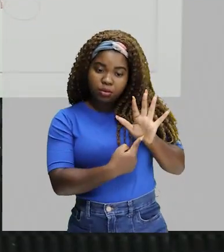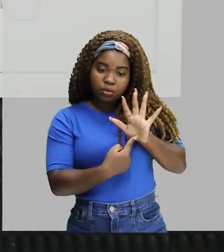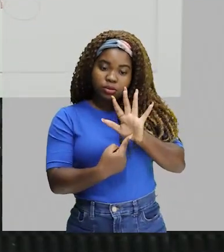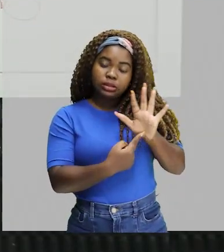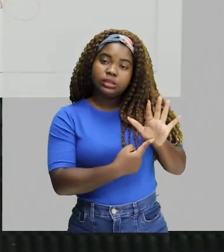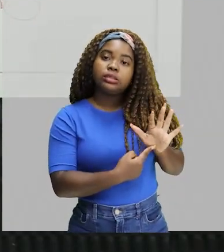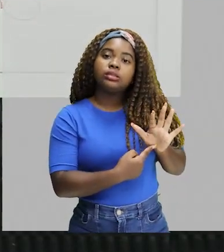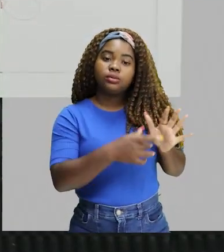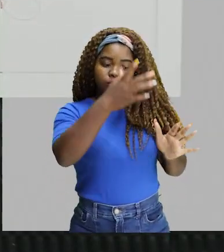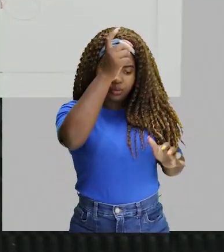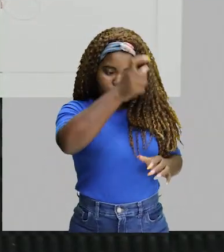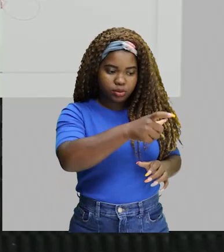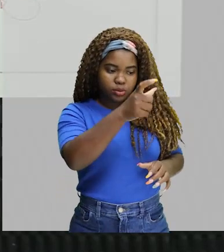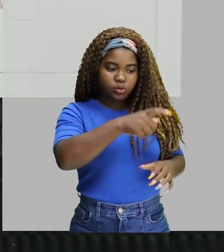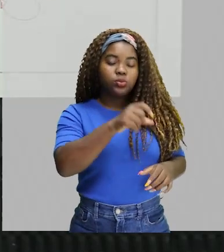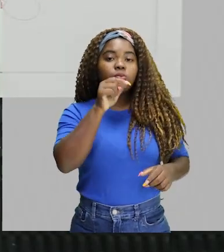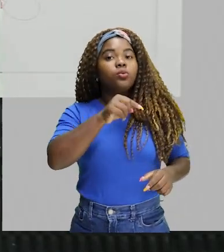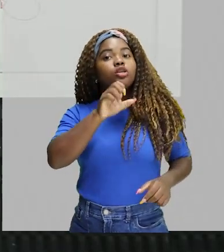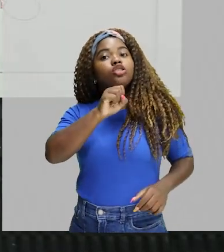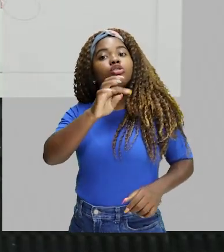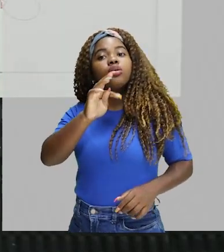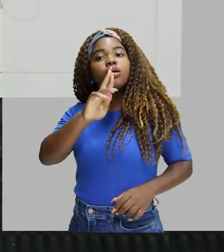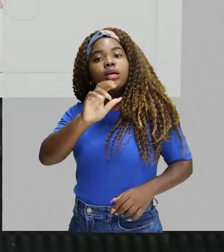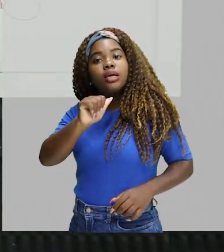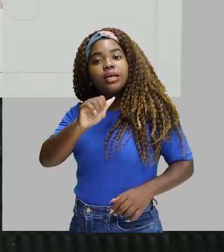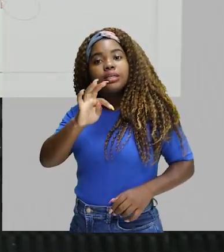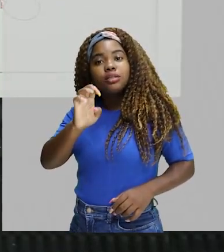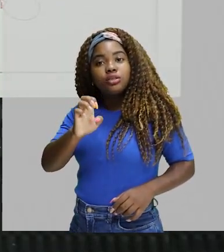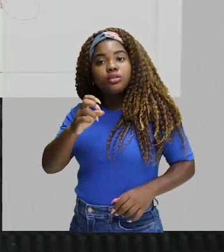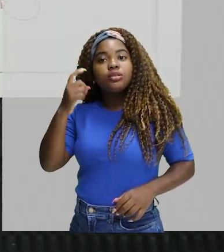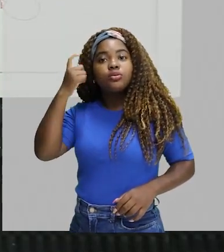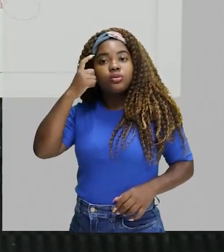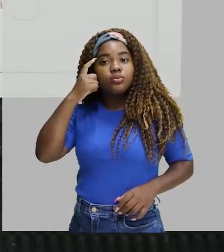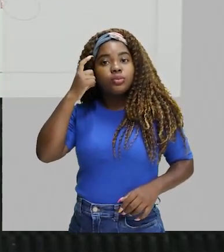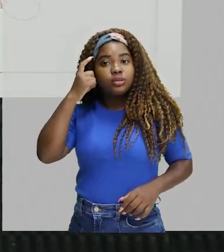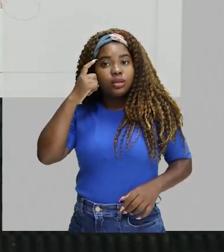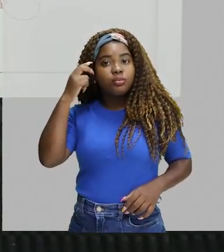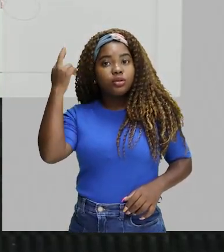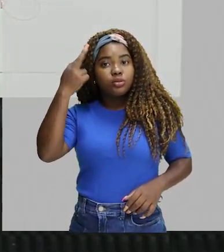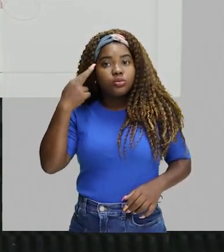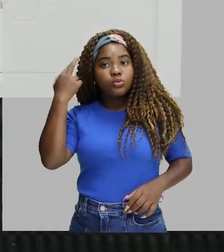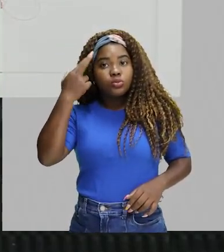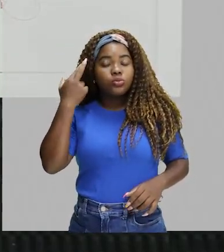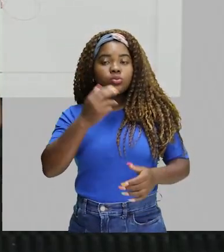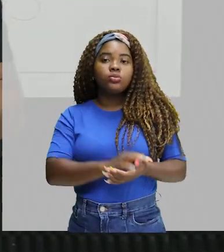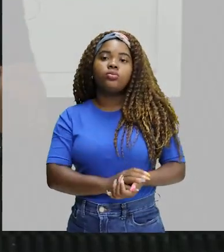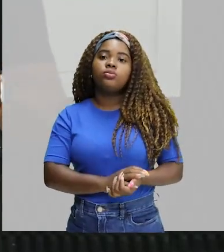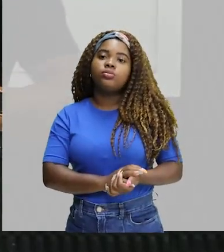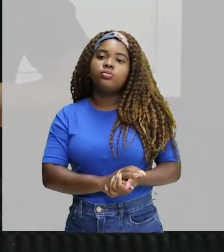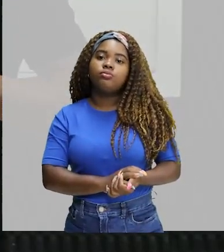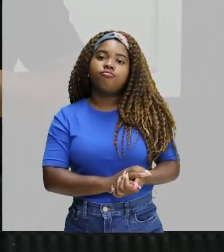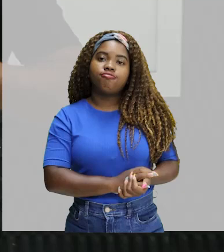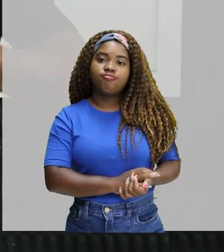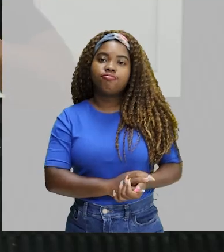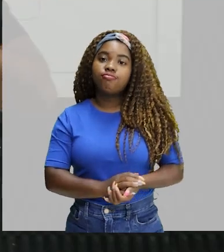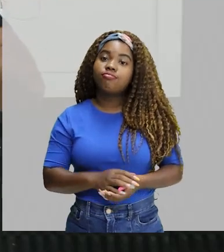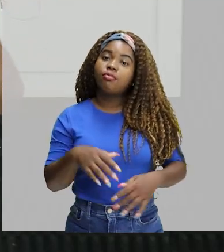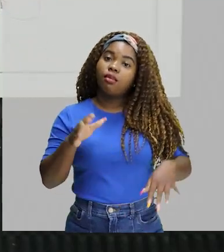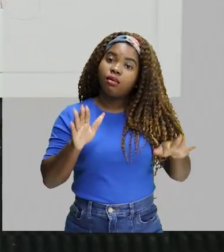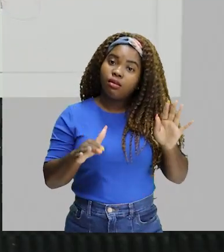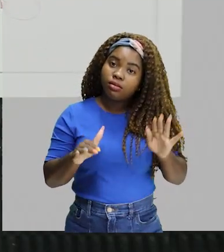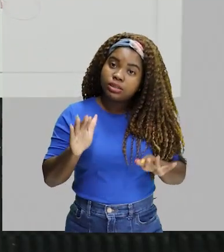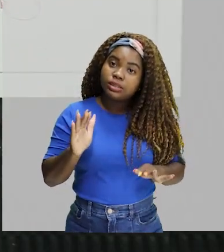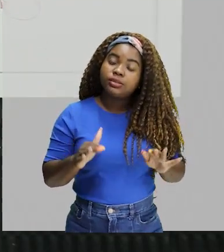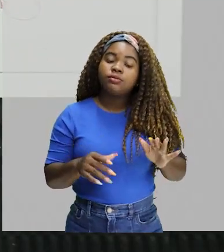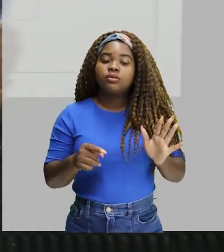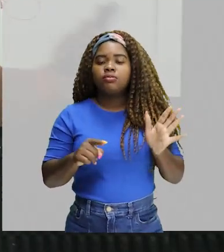da personagem Sócrates a maior parte de seu pensamento, tá certo? Então, obviamente, você às vezes até